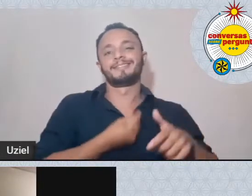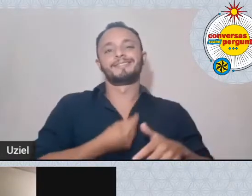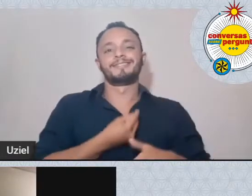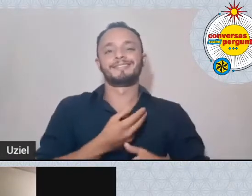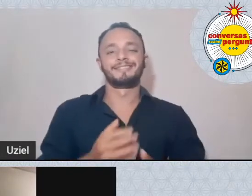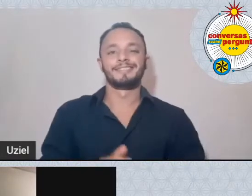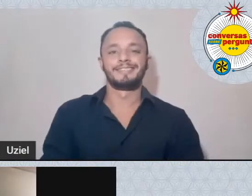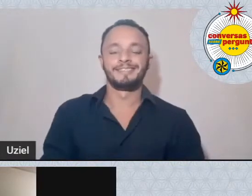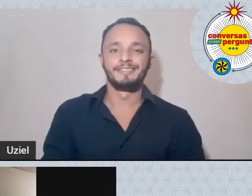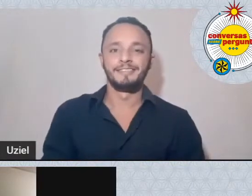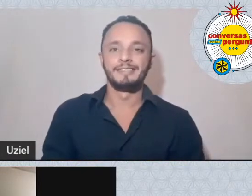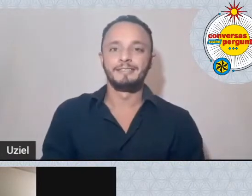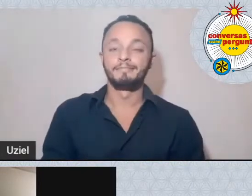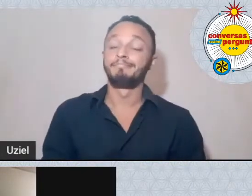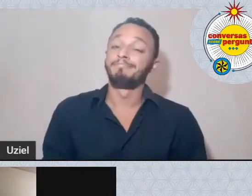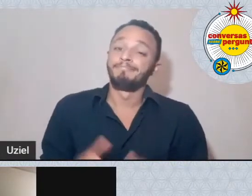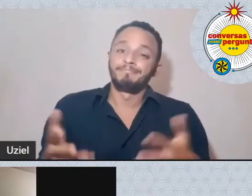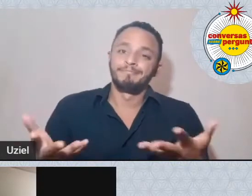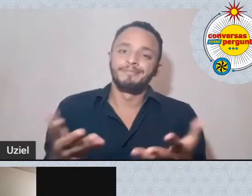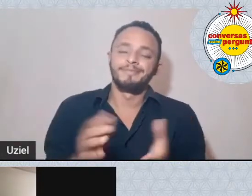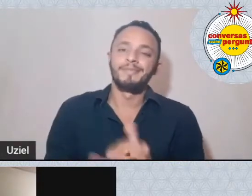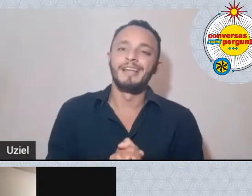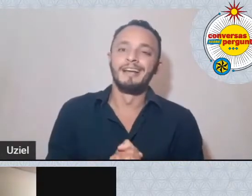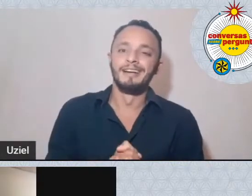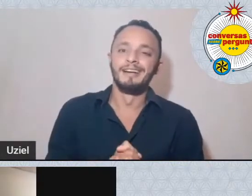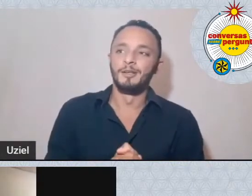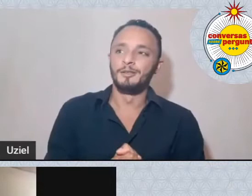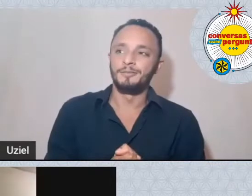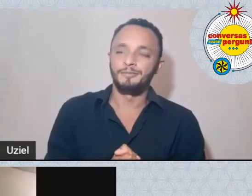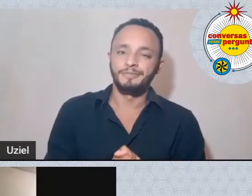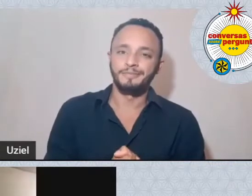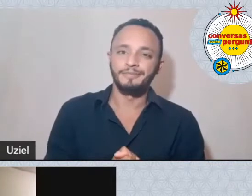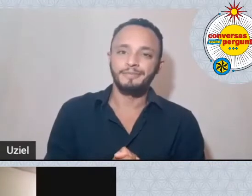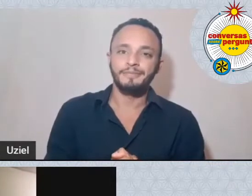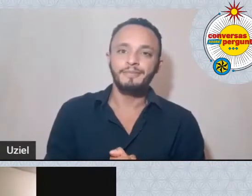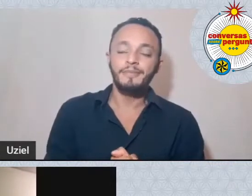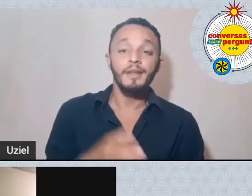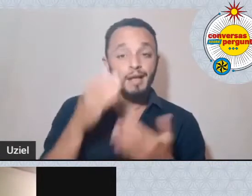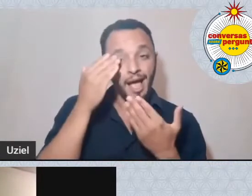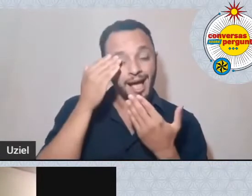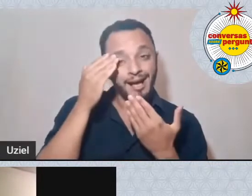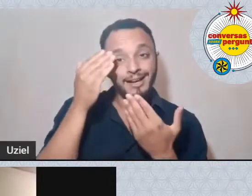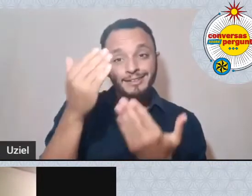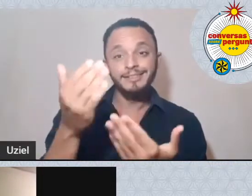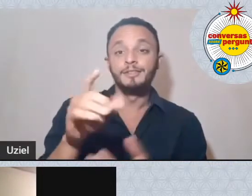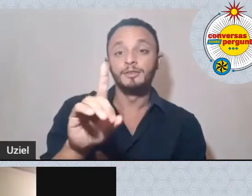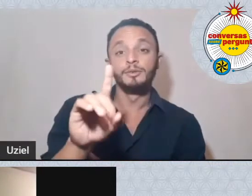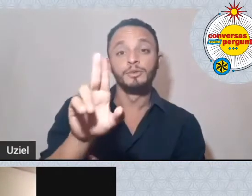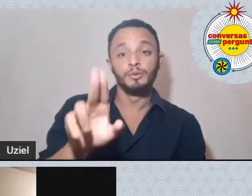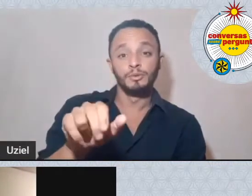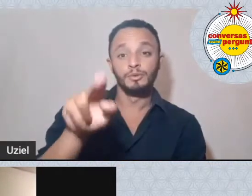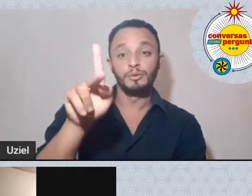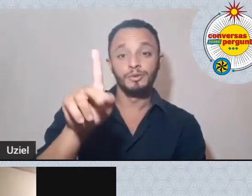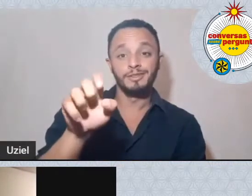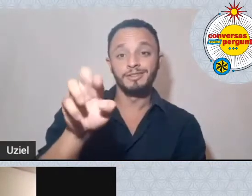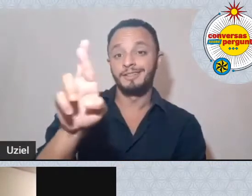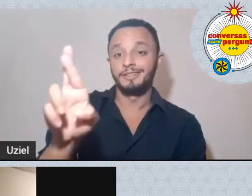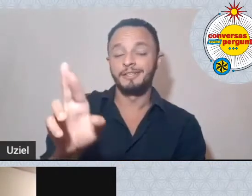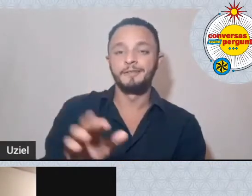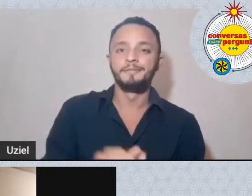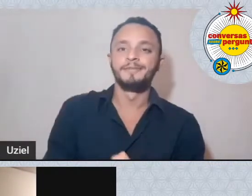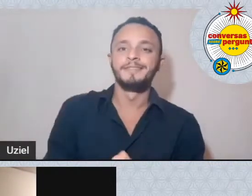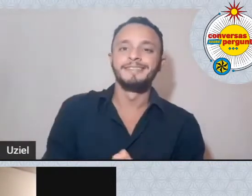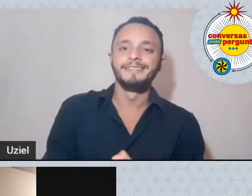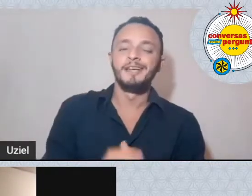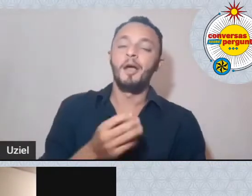Bom, em nome de toda a equipe desse webinar, eu que agradeço, Dunker, a sua participação, né, por